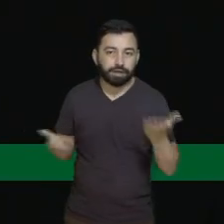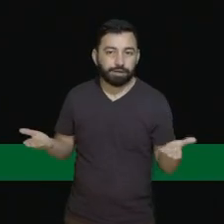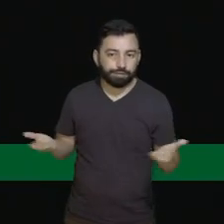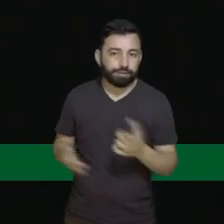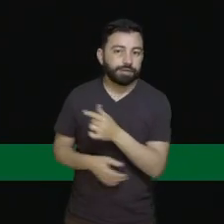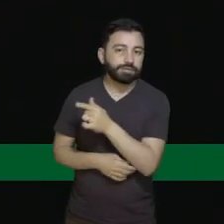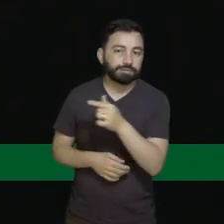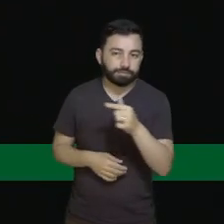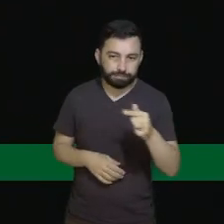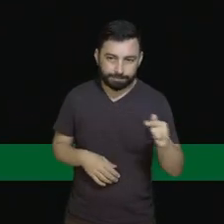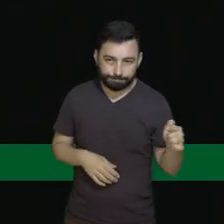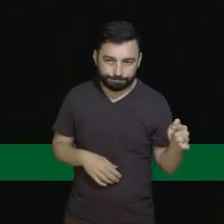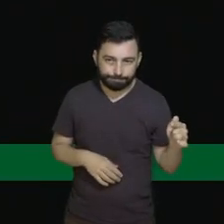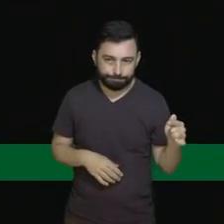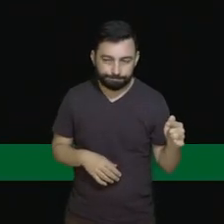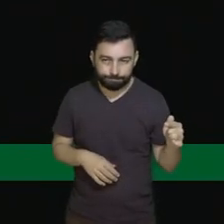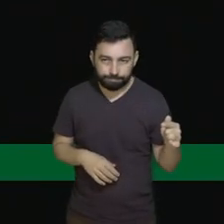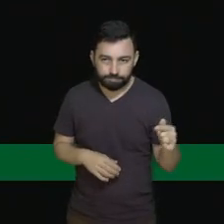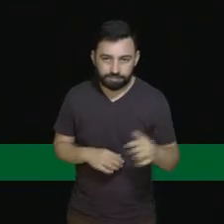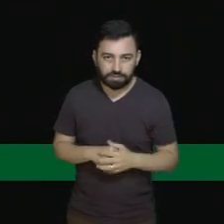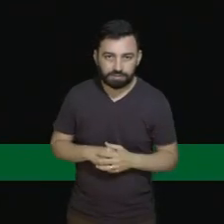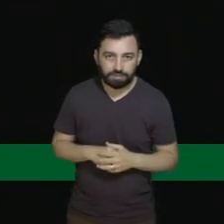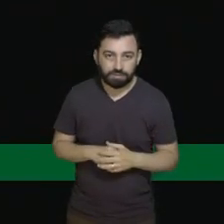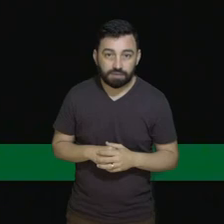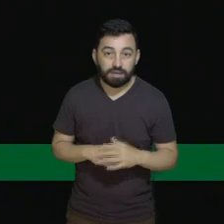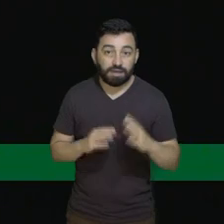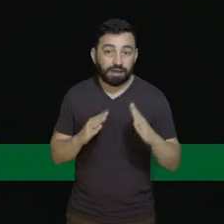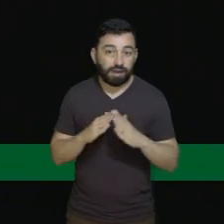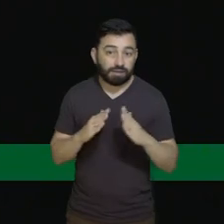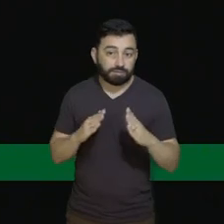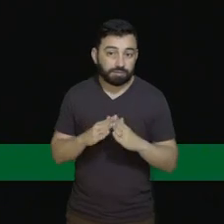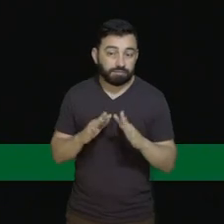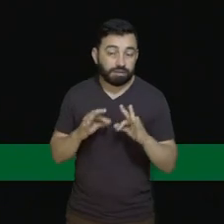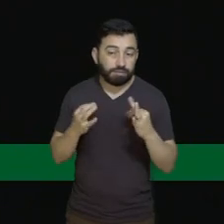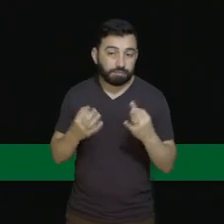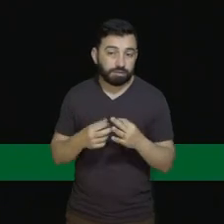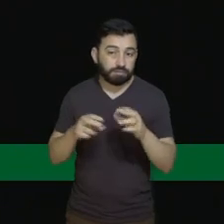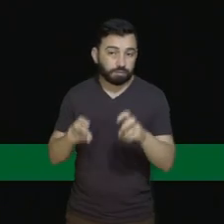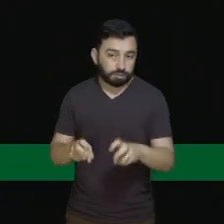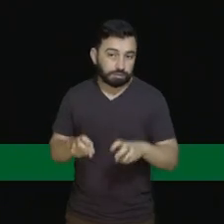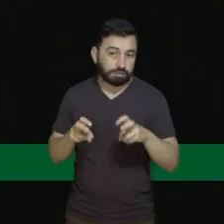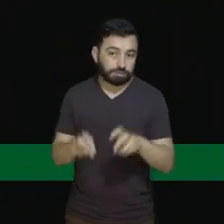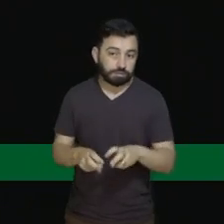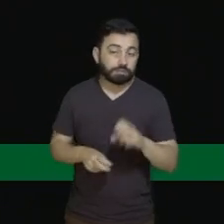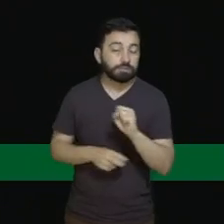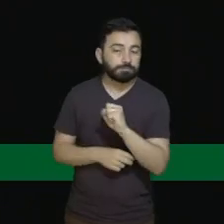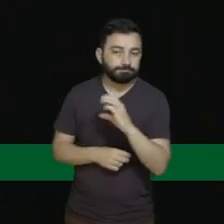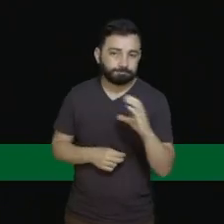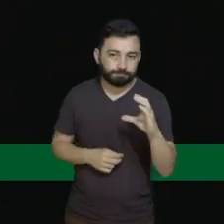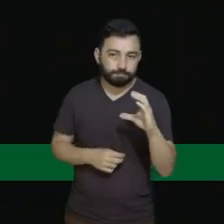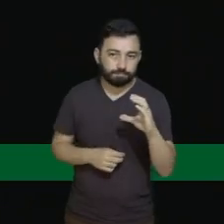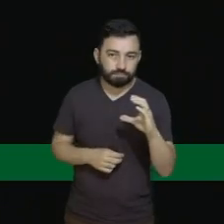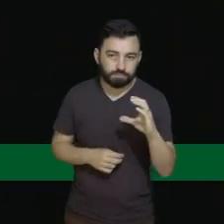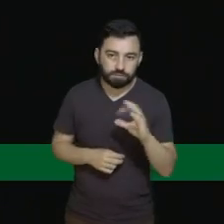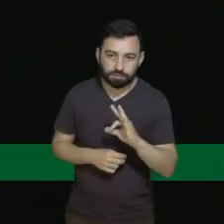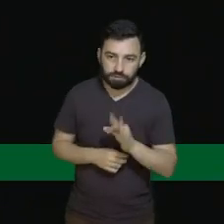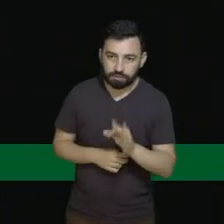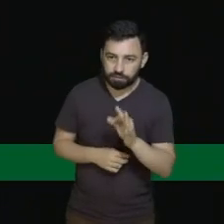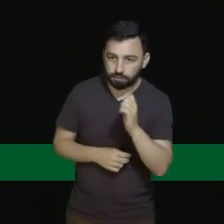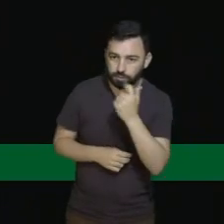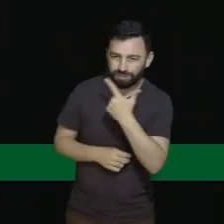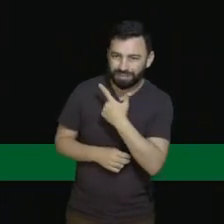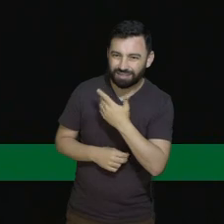semana nas casas familiares rurais de Santa Catarina. Deputado Antídio, Vossa Excelência, que